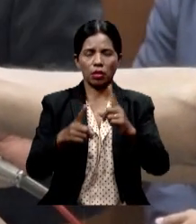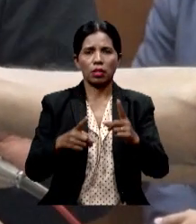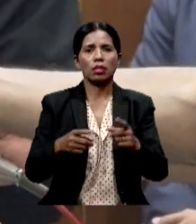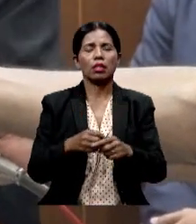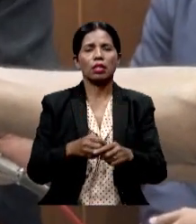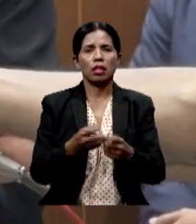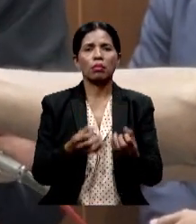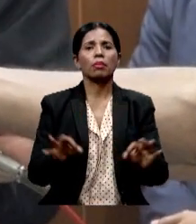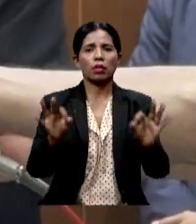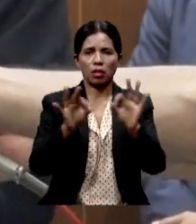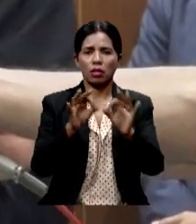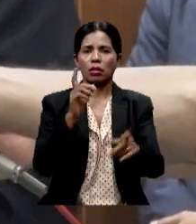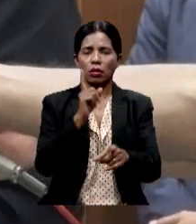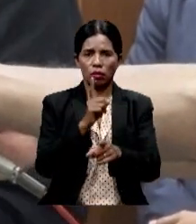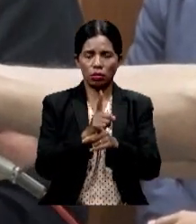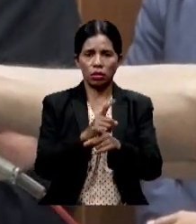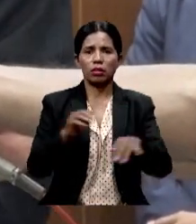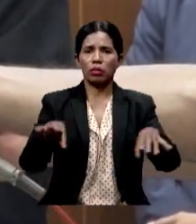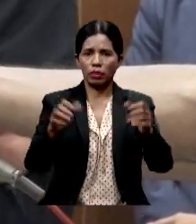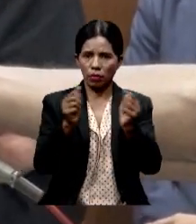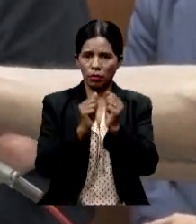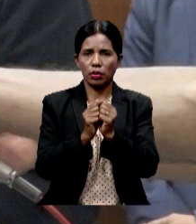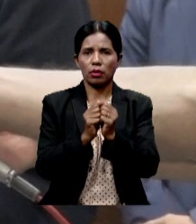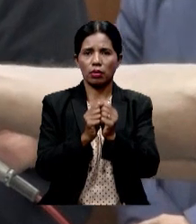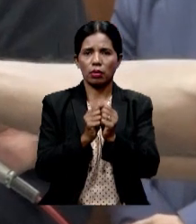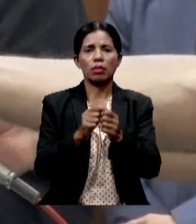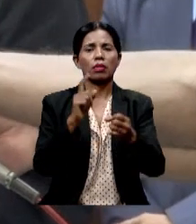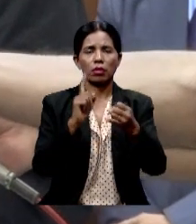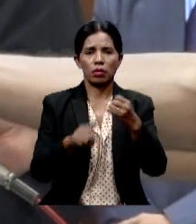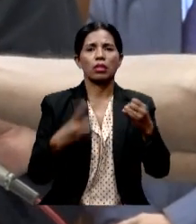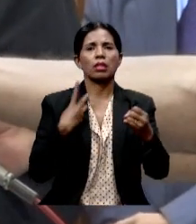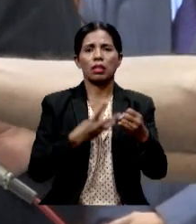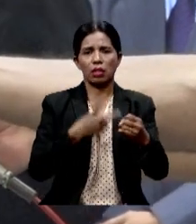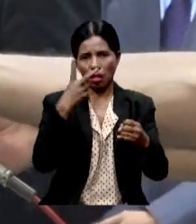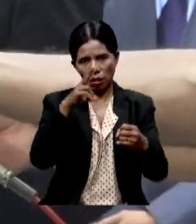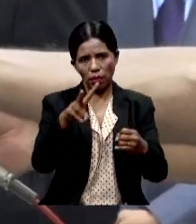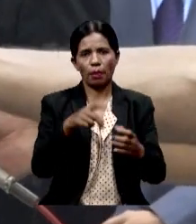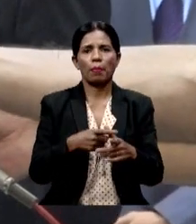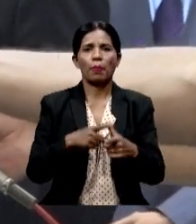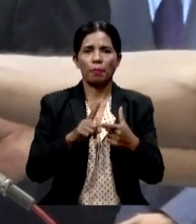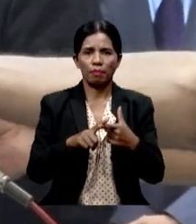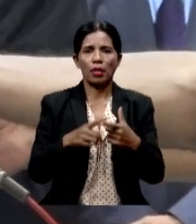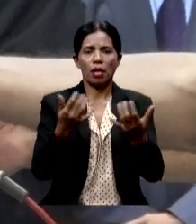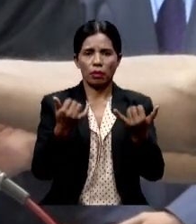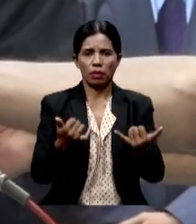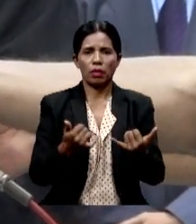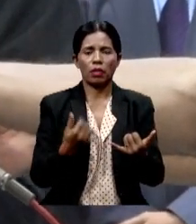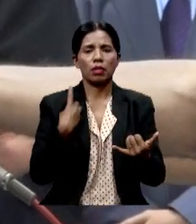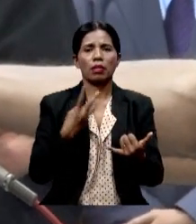lúquidas de cooperação no B e que o Xolmé e Serre. Também agora,